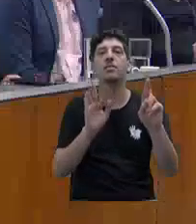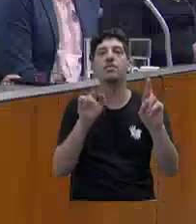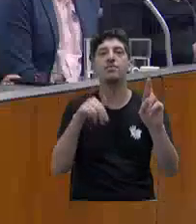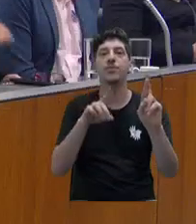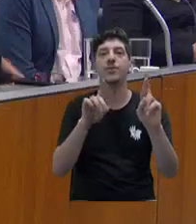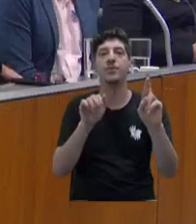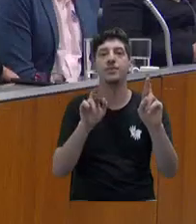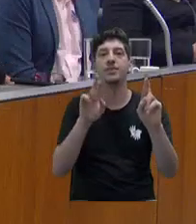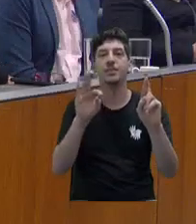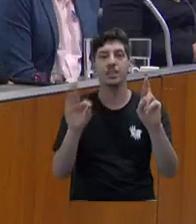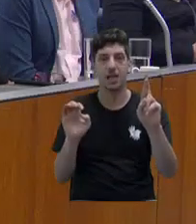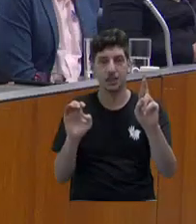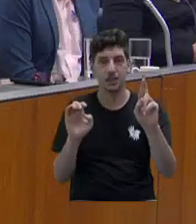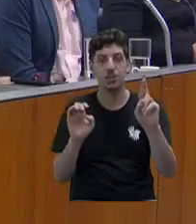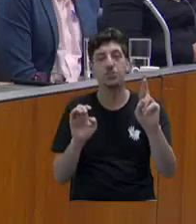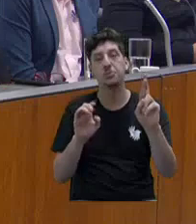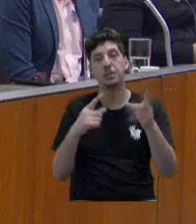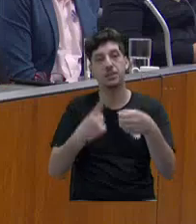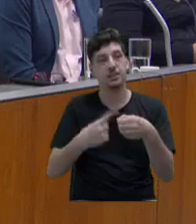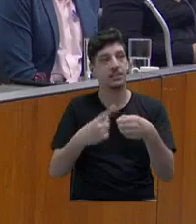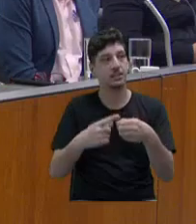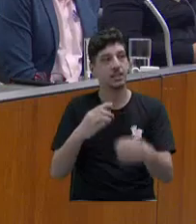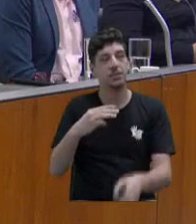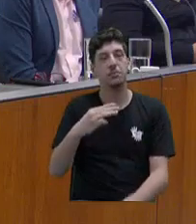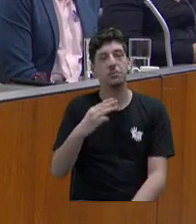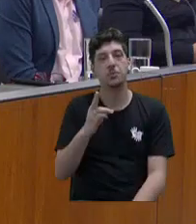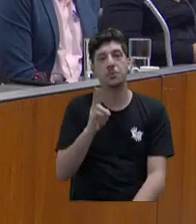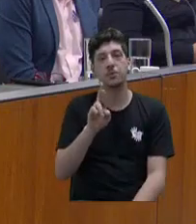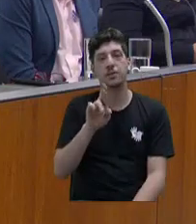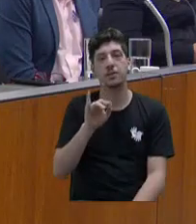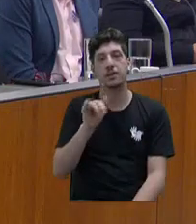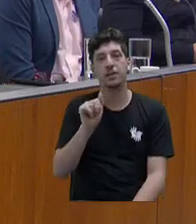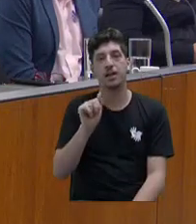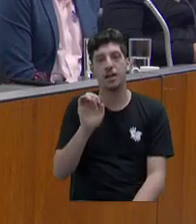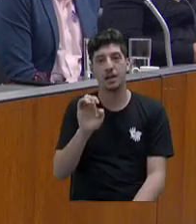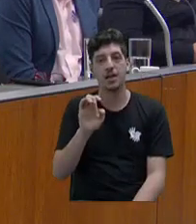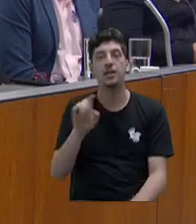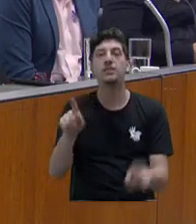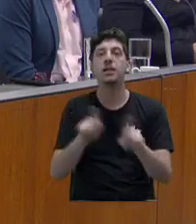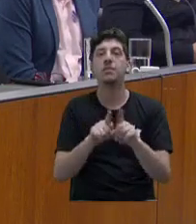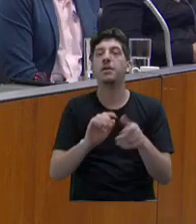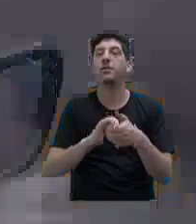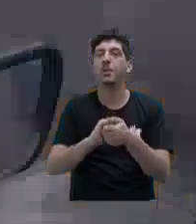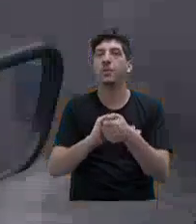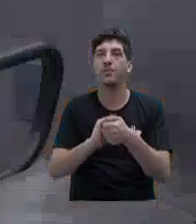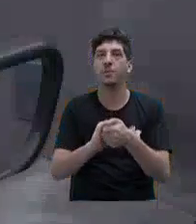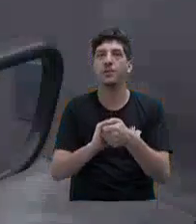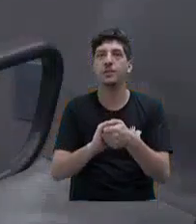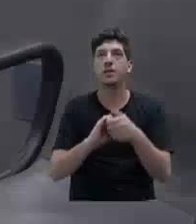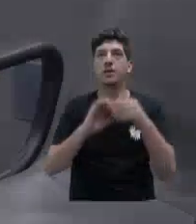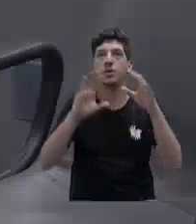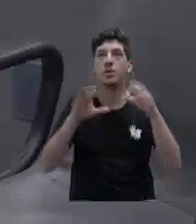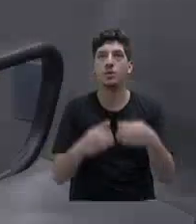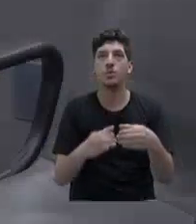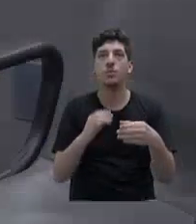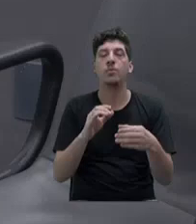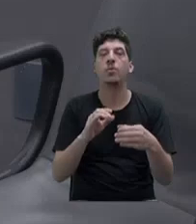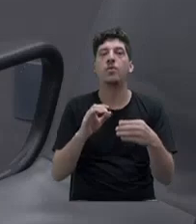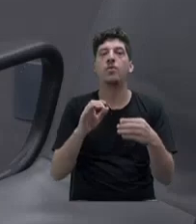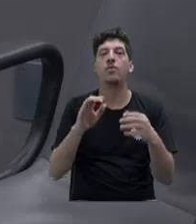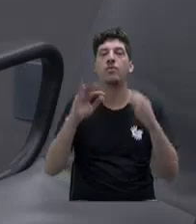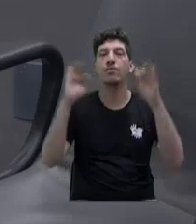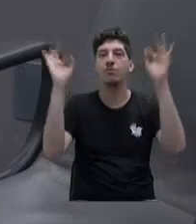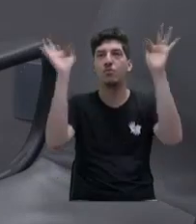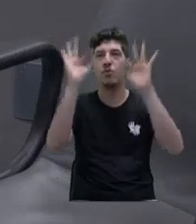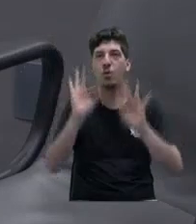Arte e Cultura da nossa cidade. Também cumprimentar o grupo folclórico